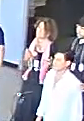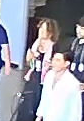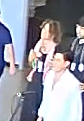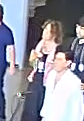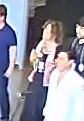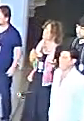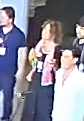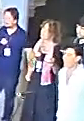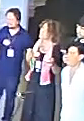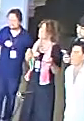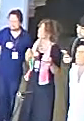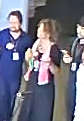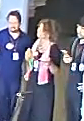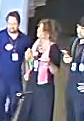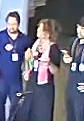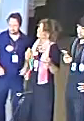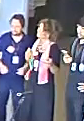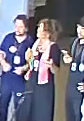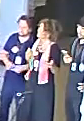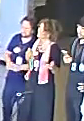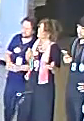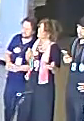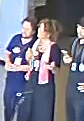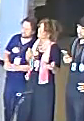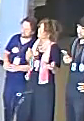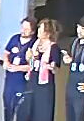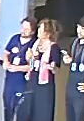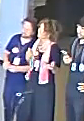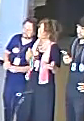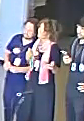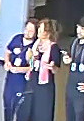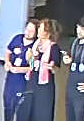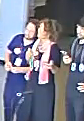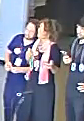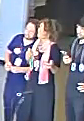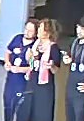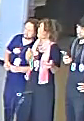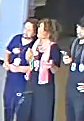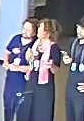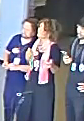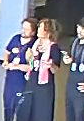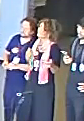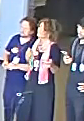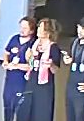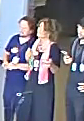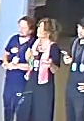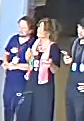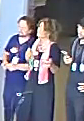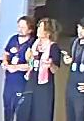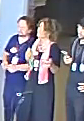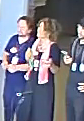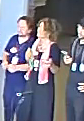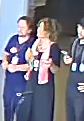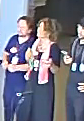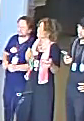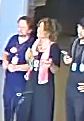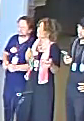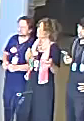comped eh Boa tarde a todos e todas vou pedir que você fale no microfone Roberto